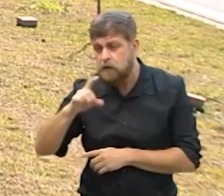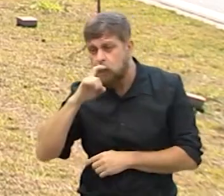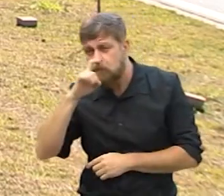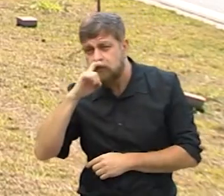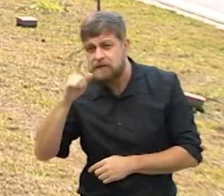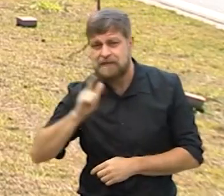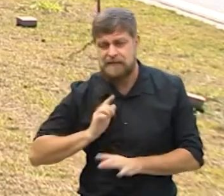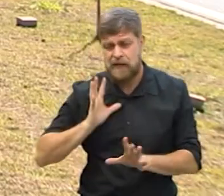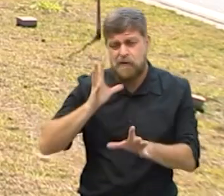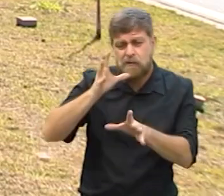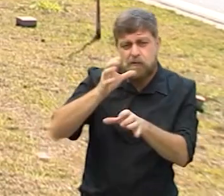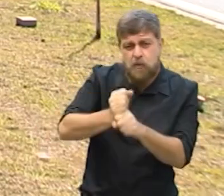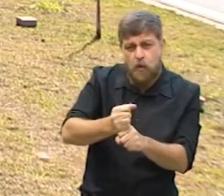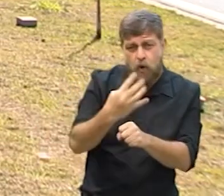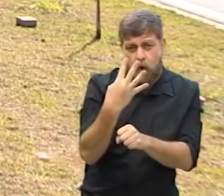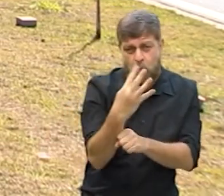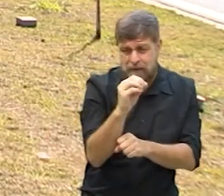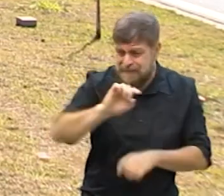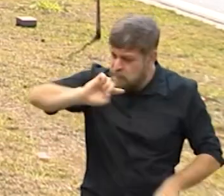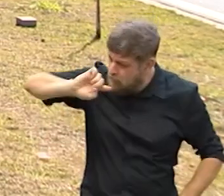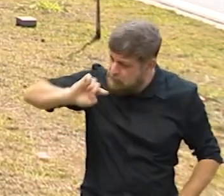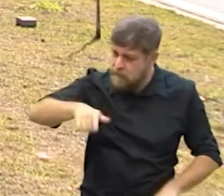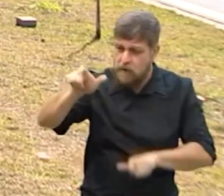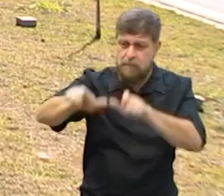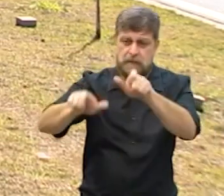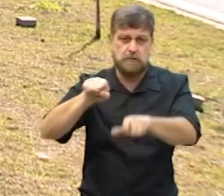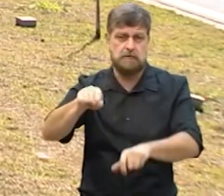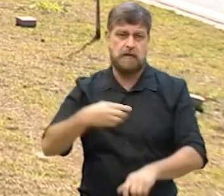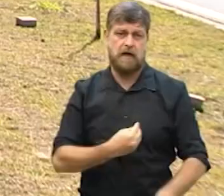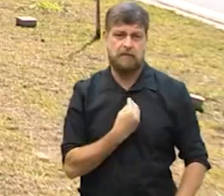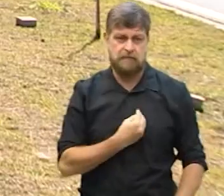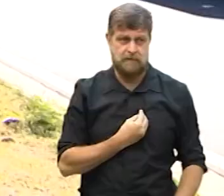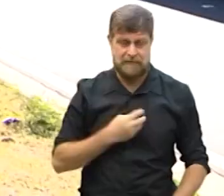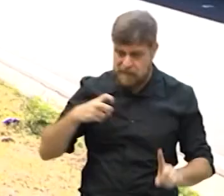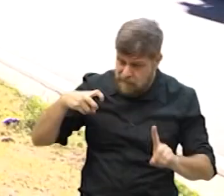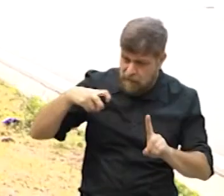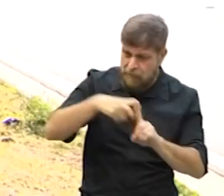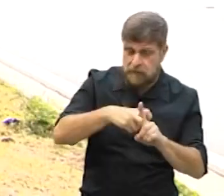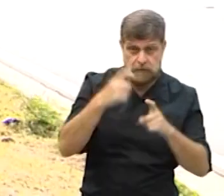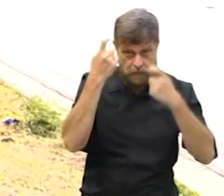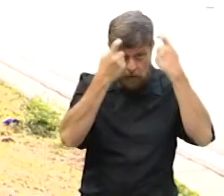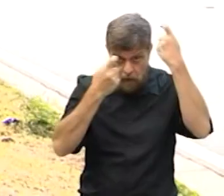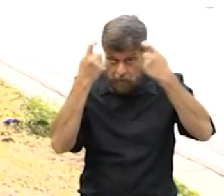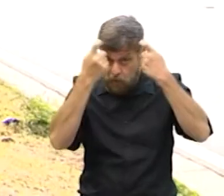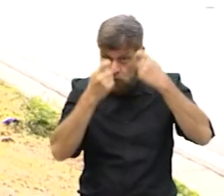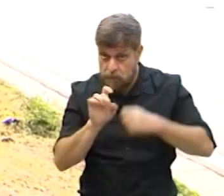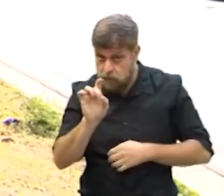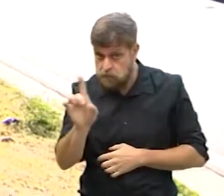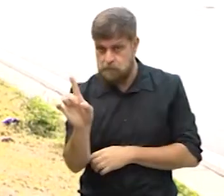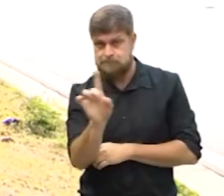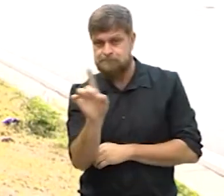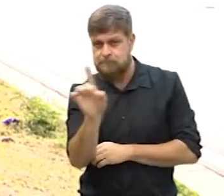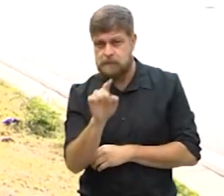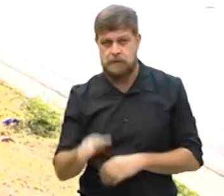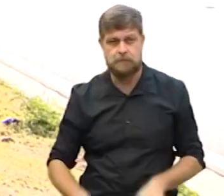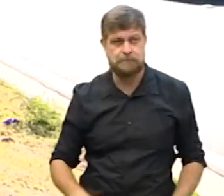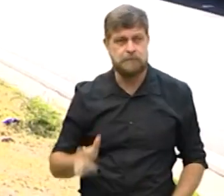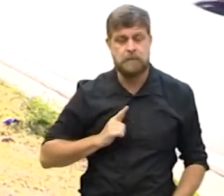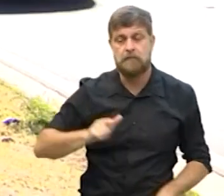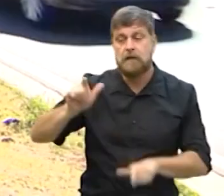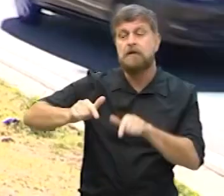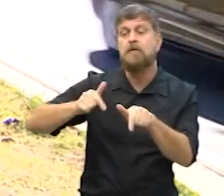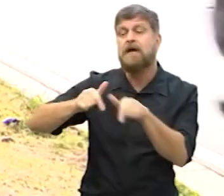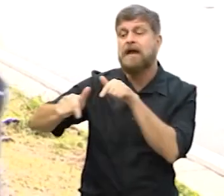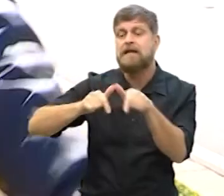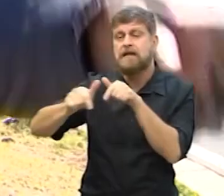Campo Grande e Ouro Verde, onde tem aproximadamente 400 mil moradores. Não são apenas os acidentes que preocupam os